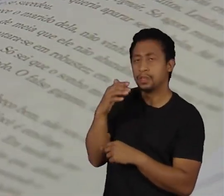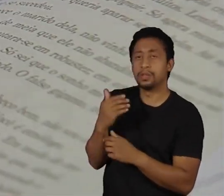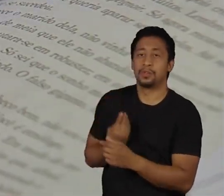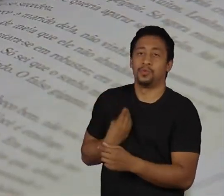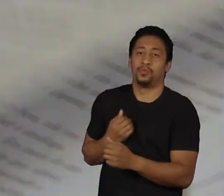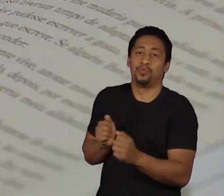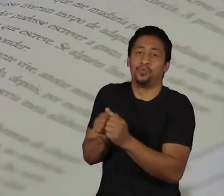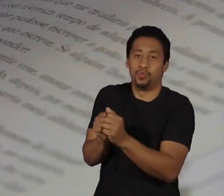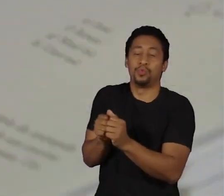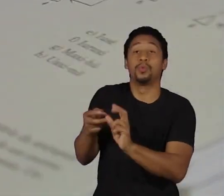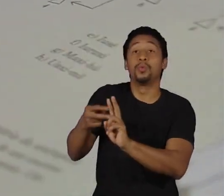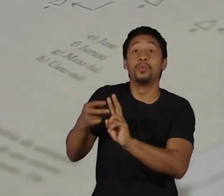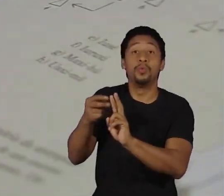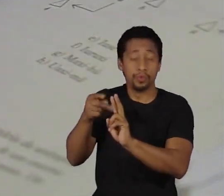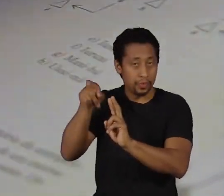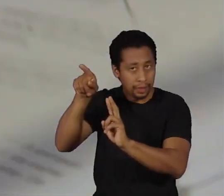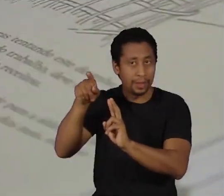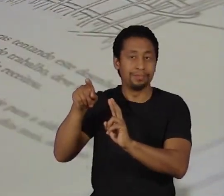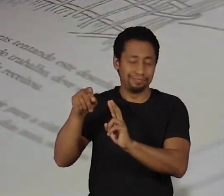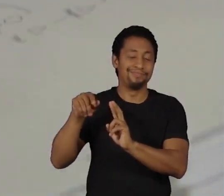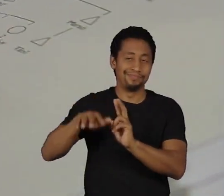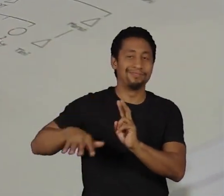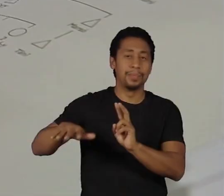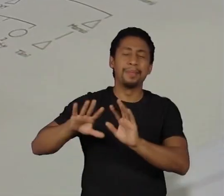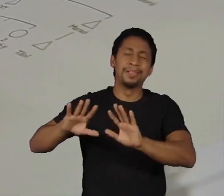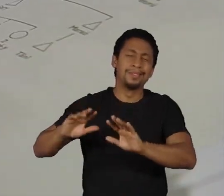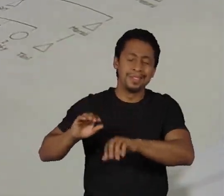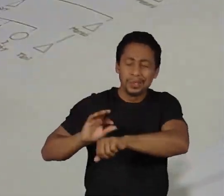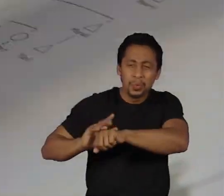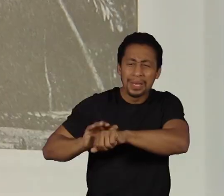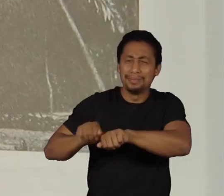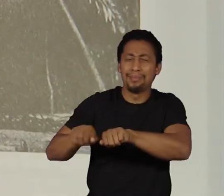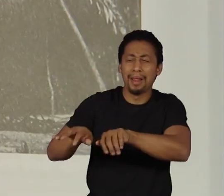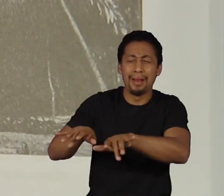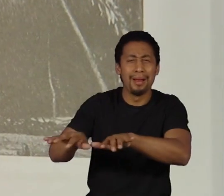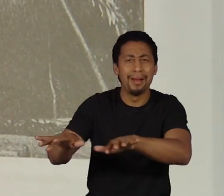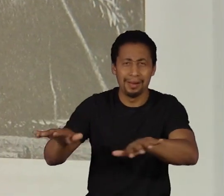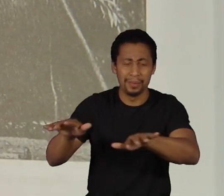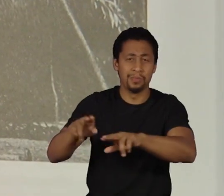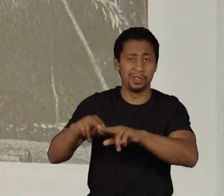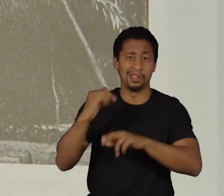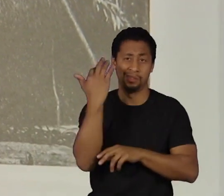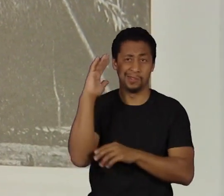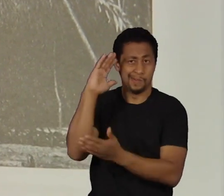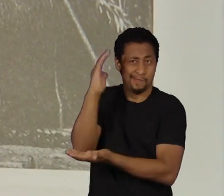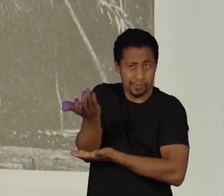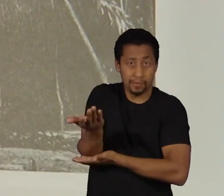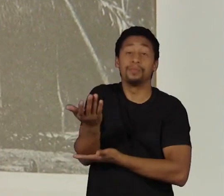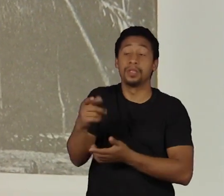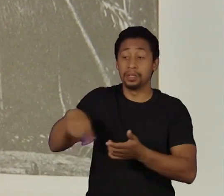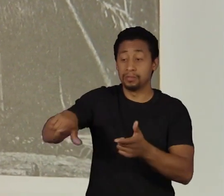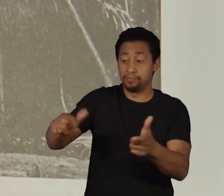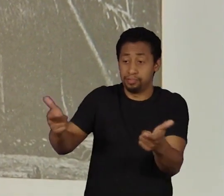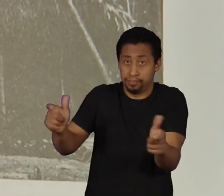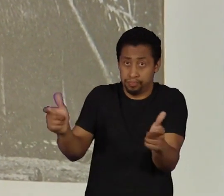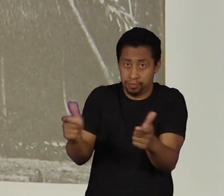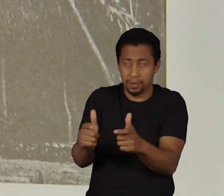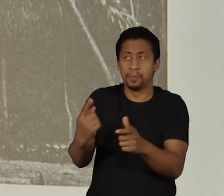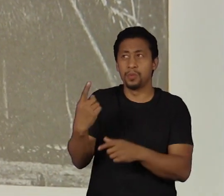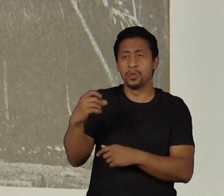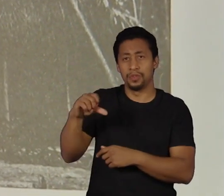Amazônia. Com o aumento das invasões e epidemias trazidas pelos madeireiros, a população Kaapor diminuiu entre